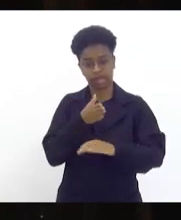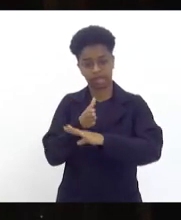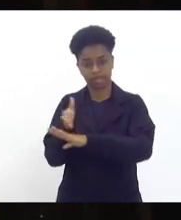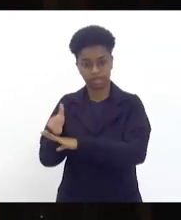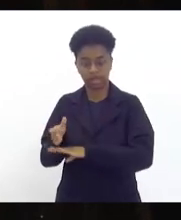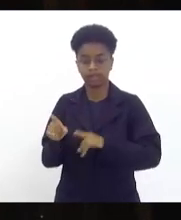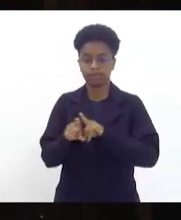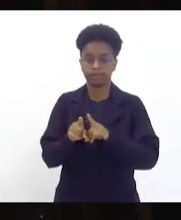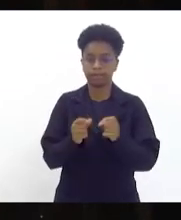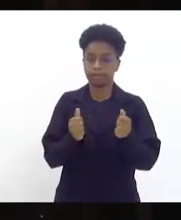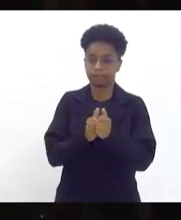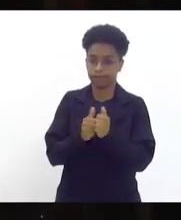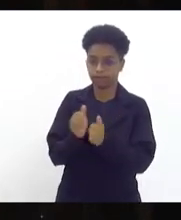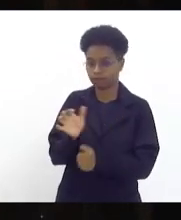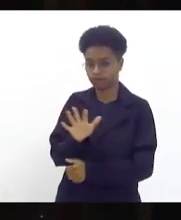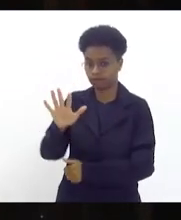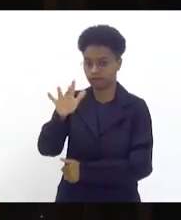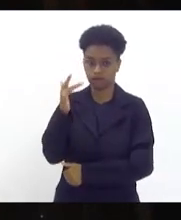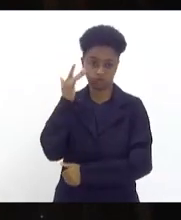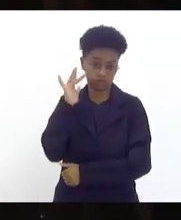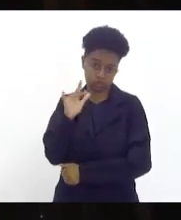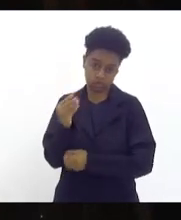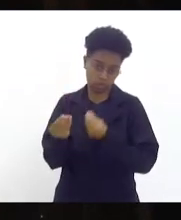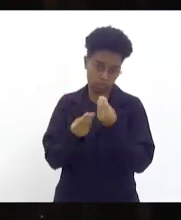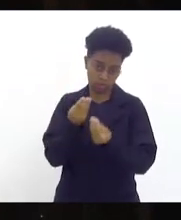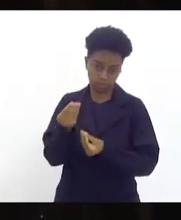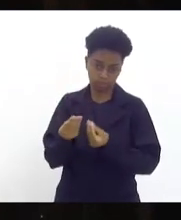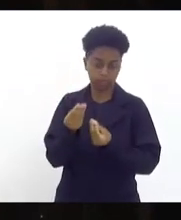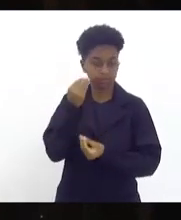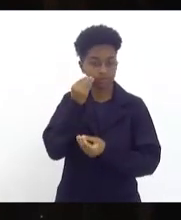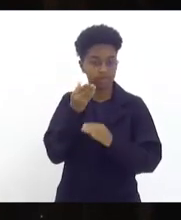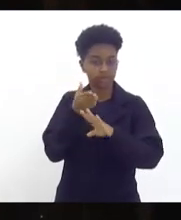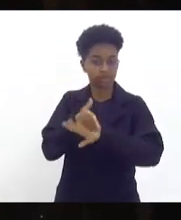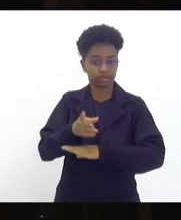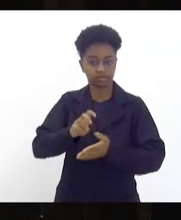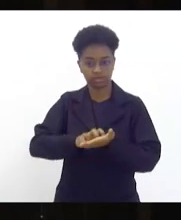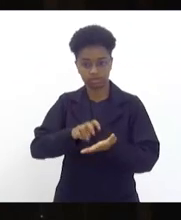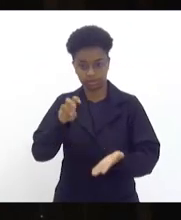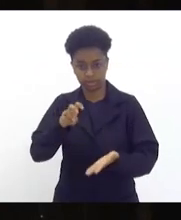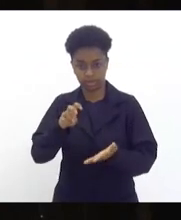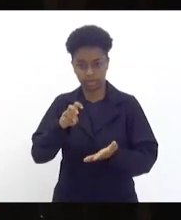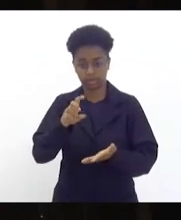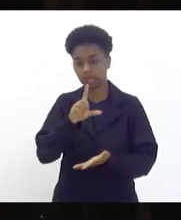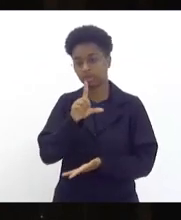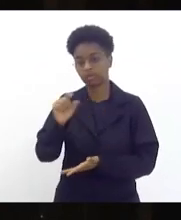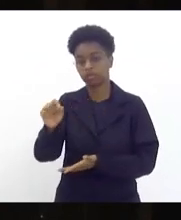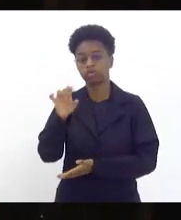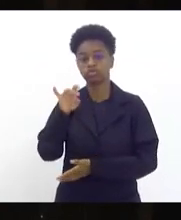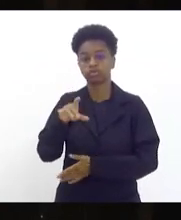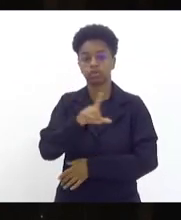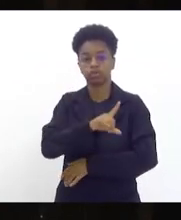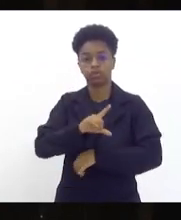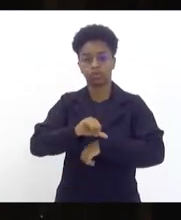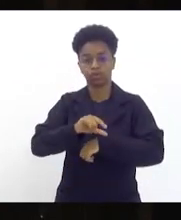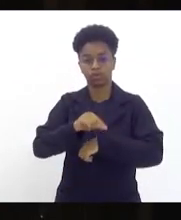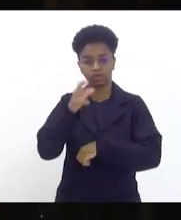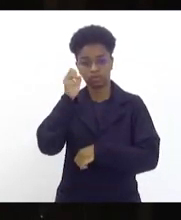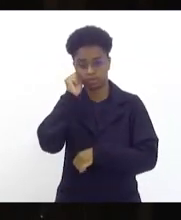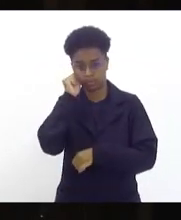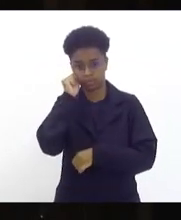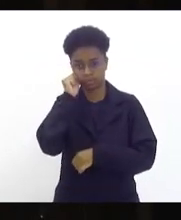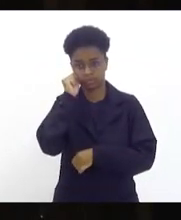Comunidades não sei como que entre de manhã saiam já só para dormir já